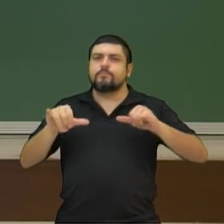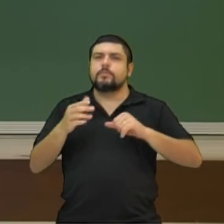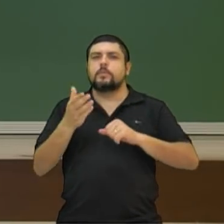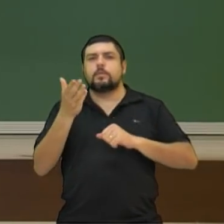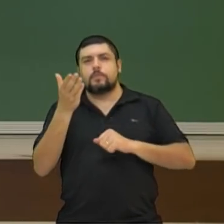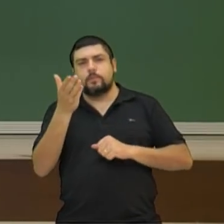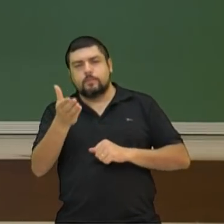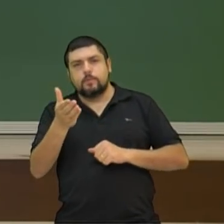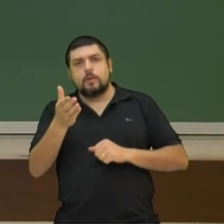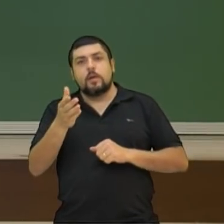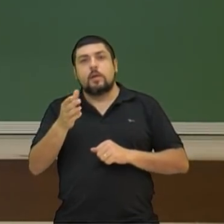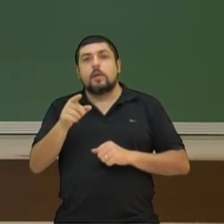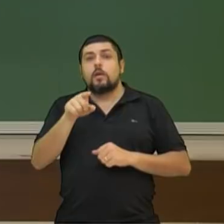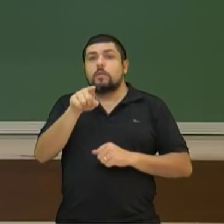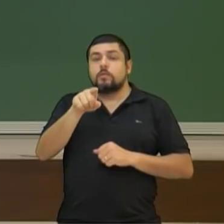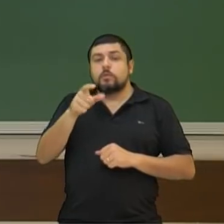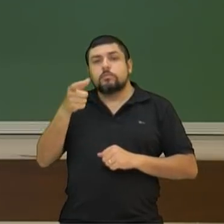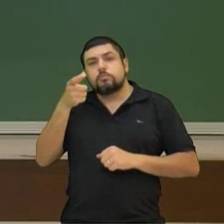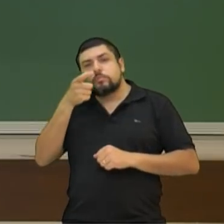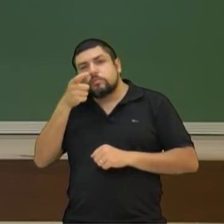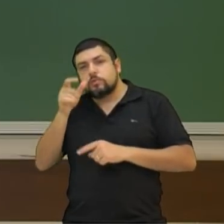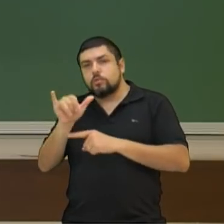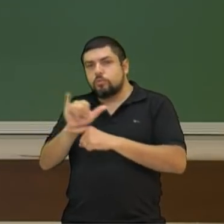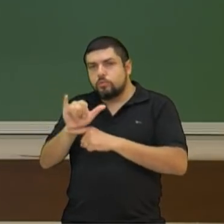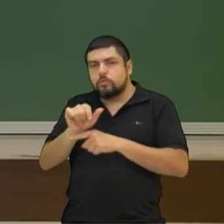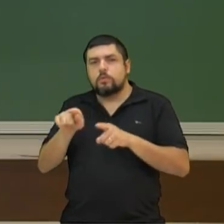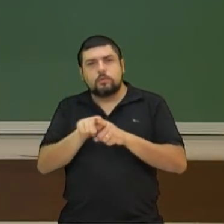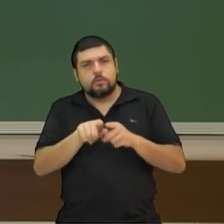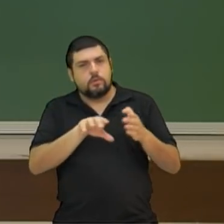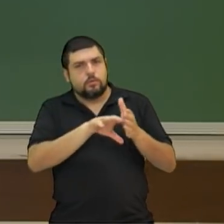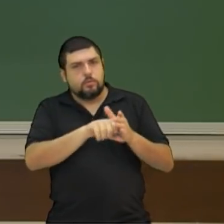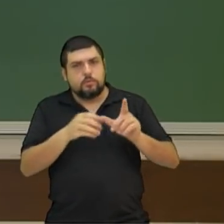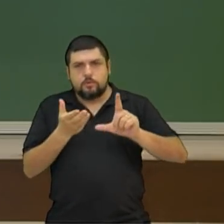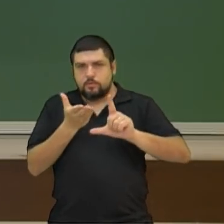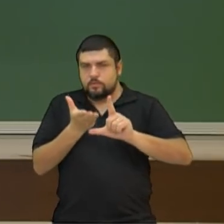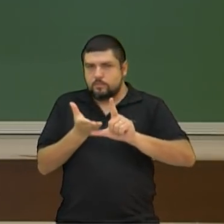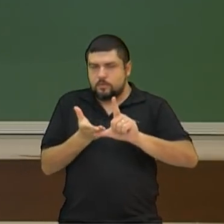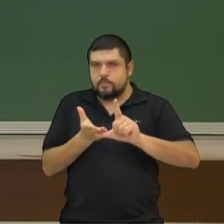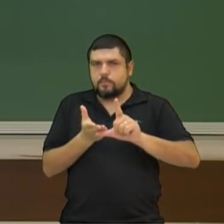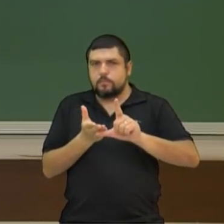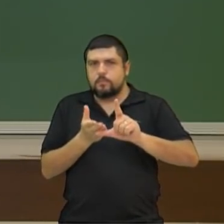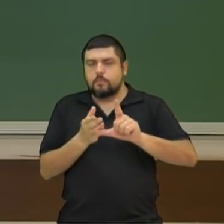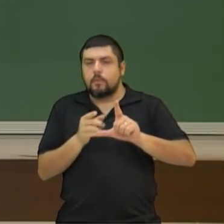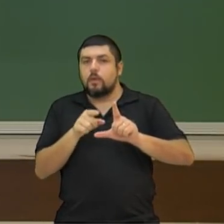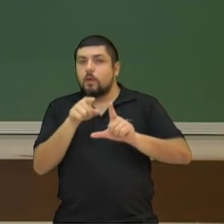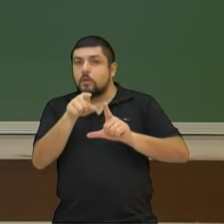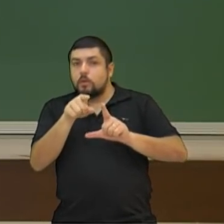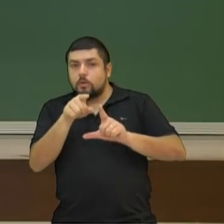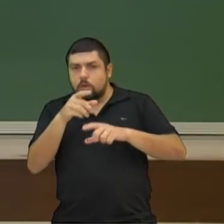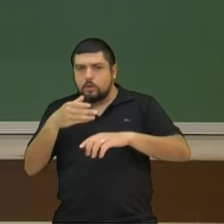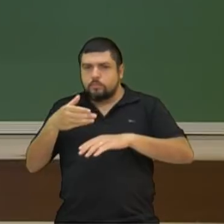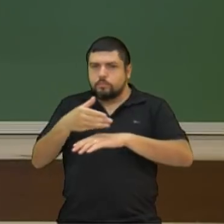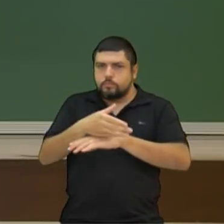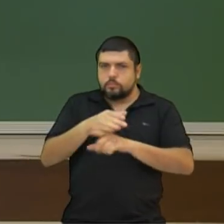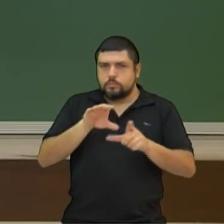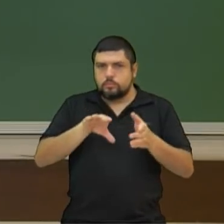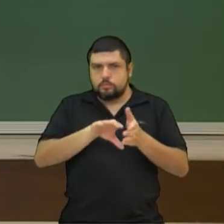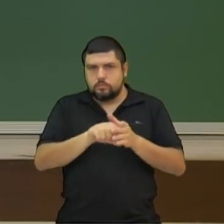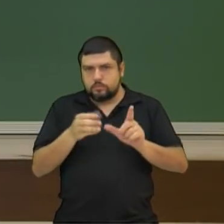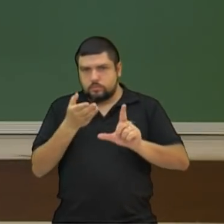que está acompanhando essa aula através do YouTube e tem acesso ao Classroom. Vai lá no Classroom, acessa o link número